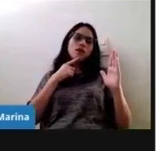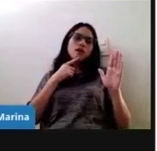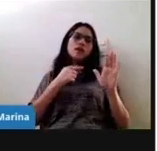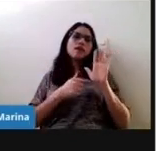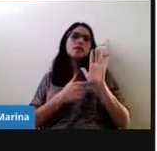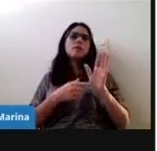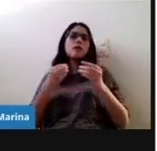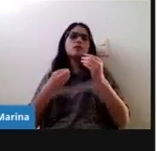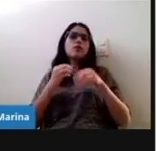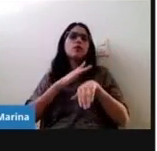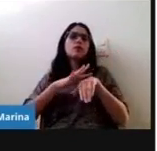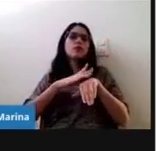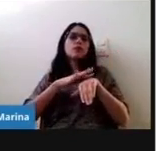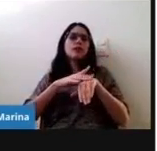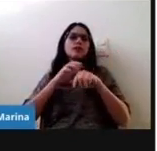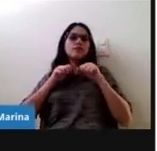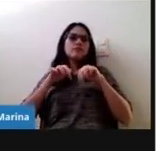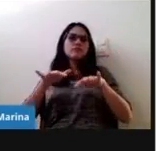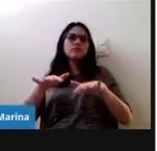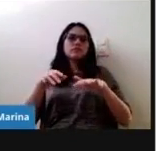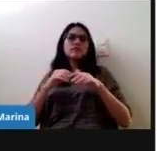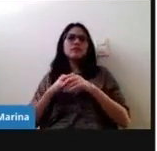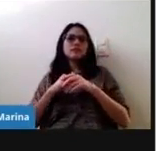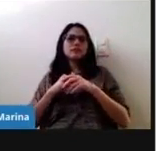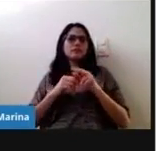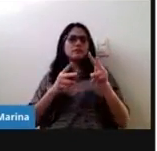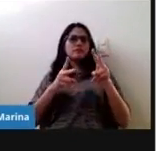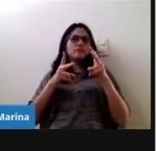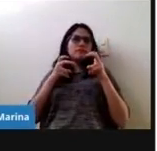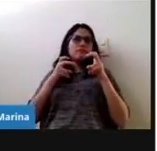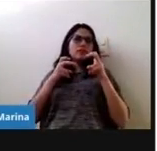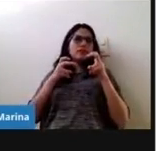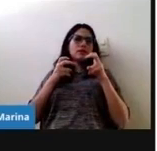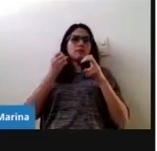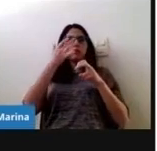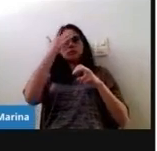transição epidemiológica, né, esses